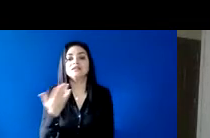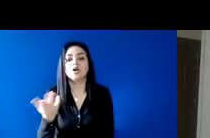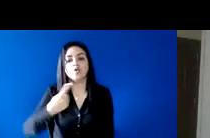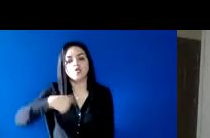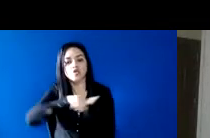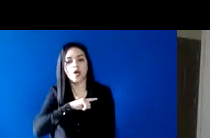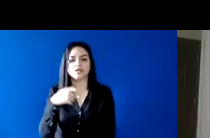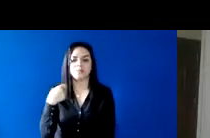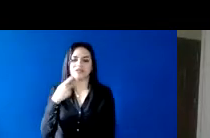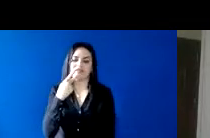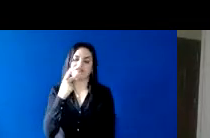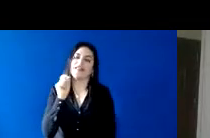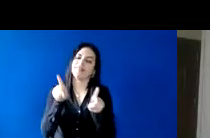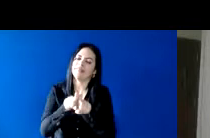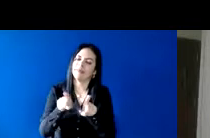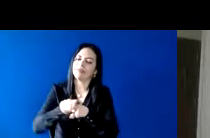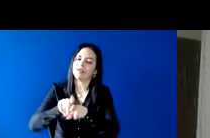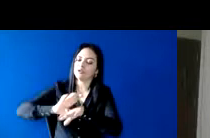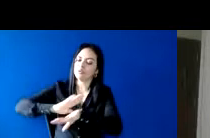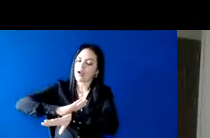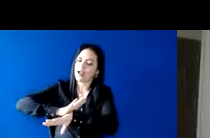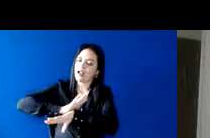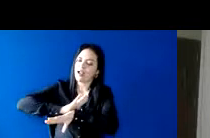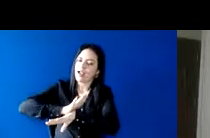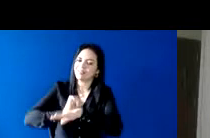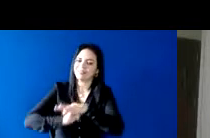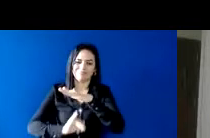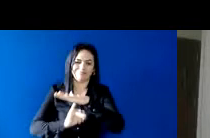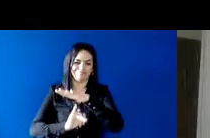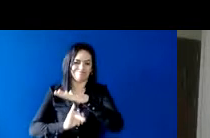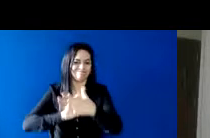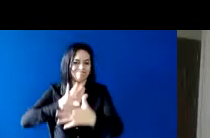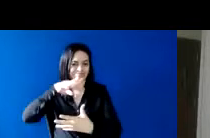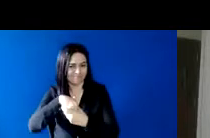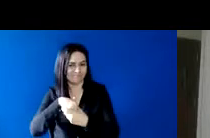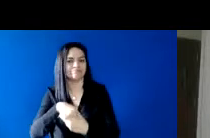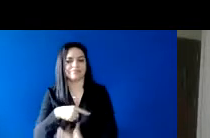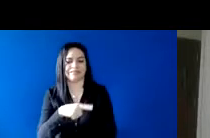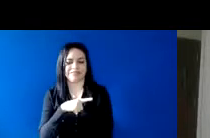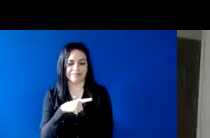do racismo institucional, né, que ele está presente nas nossas